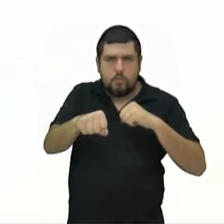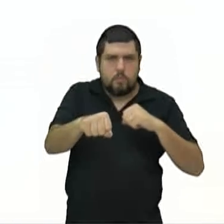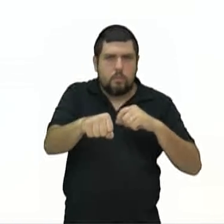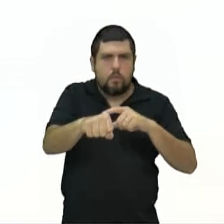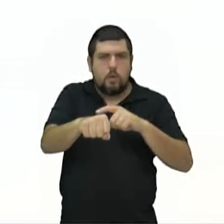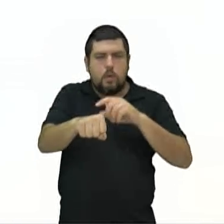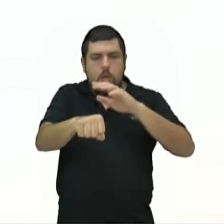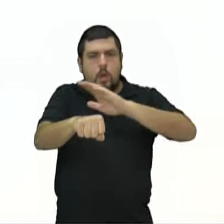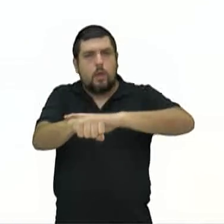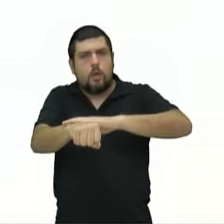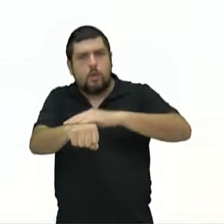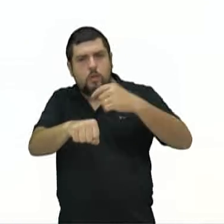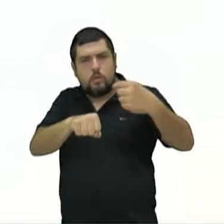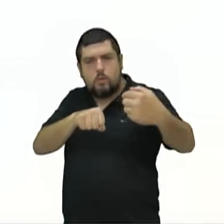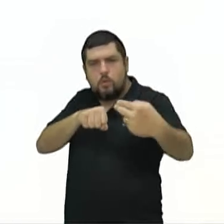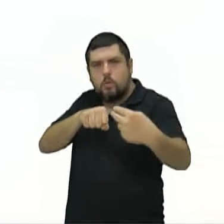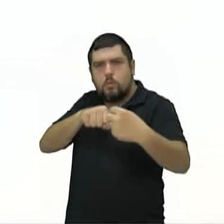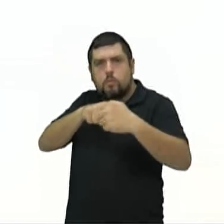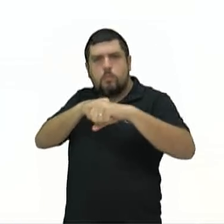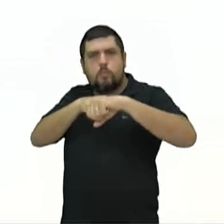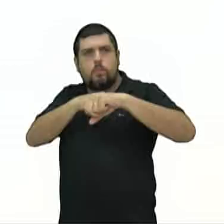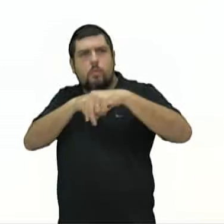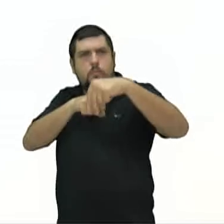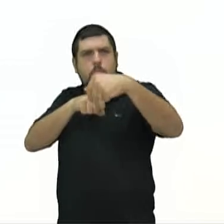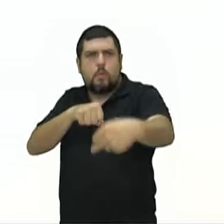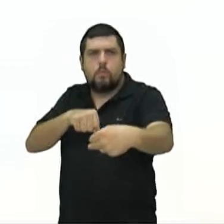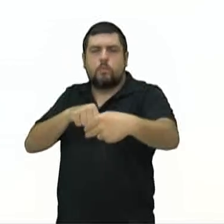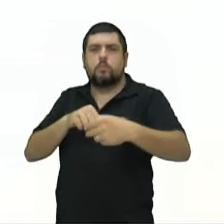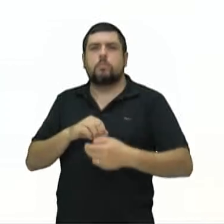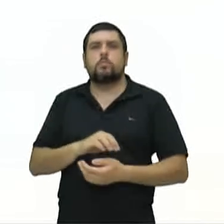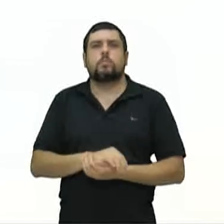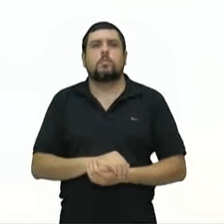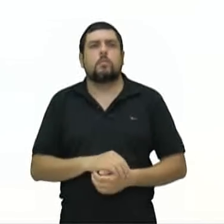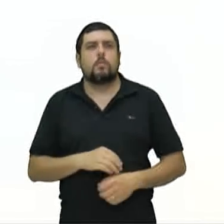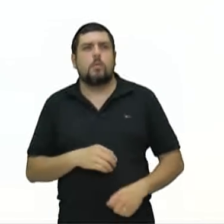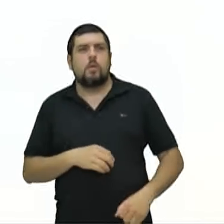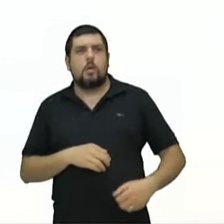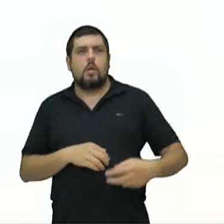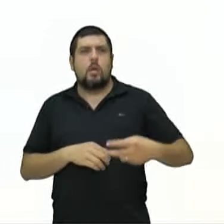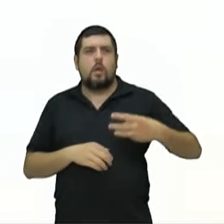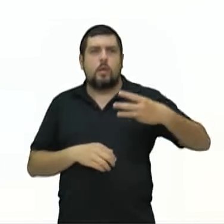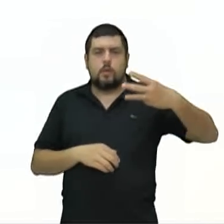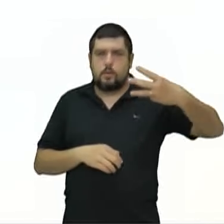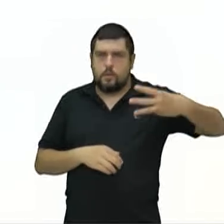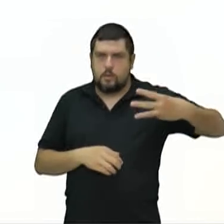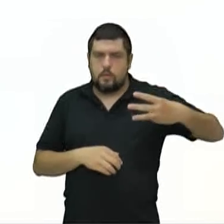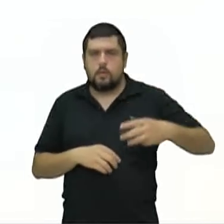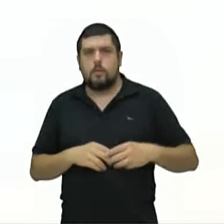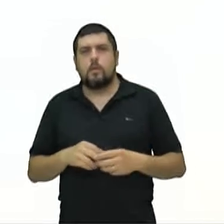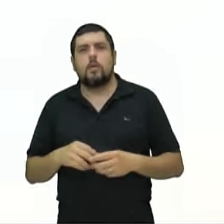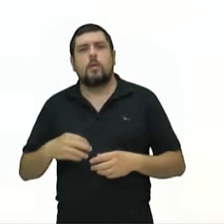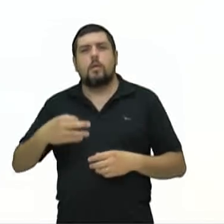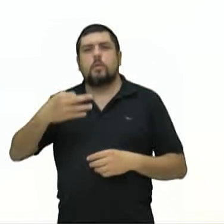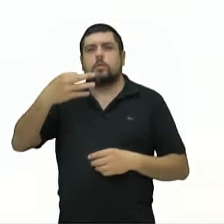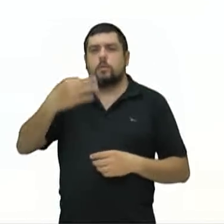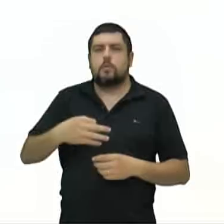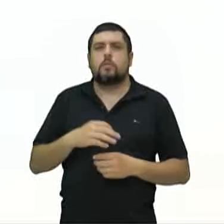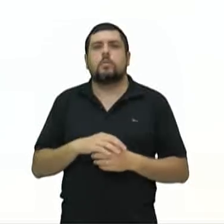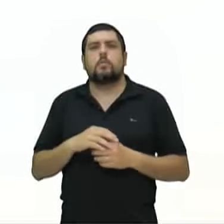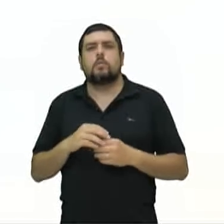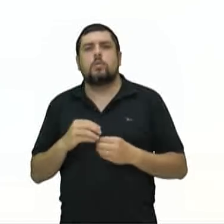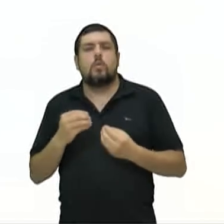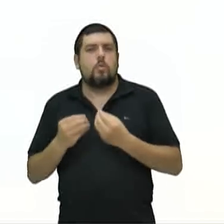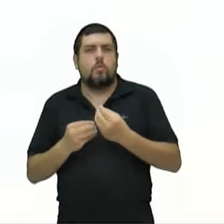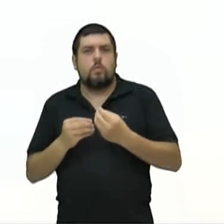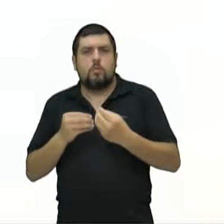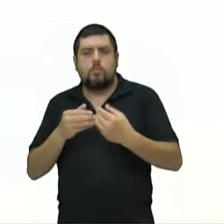né? Ali, nessa situação. Questão 3. Correta, né? Existe uma troca de força entre